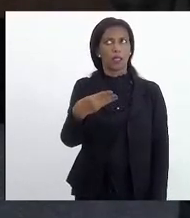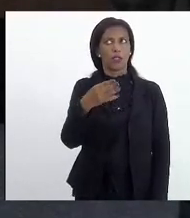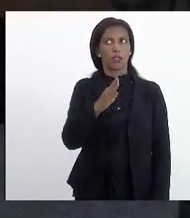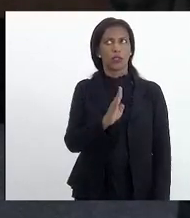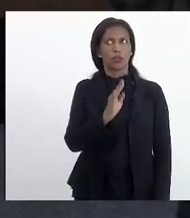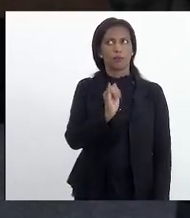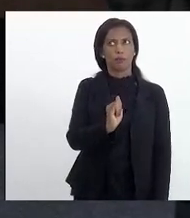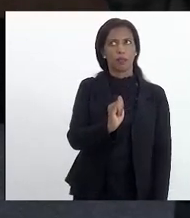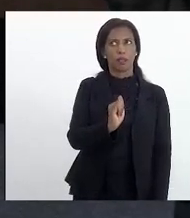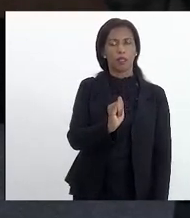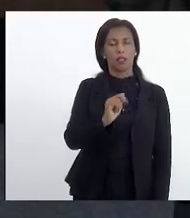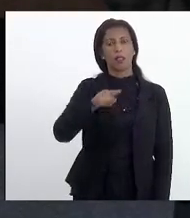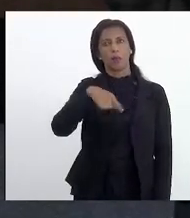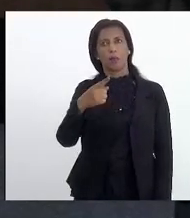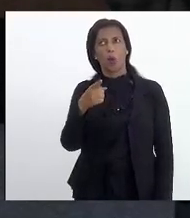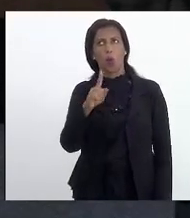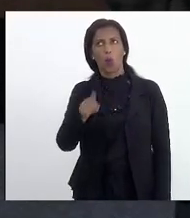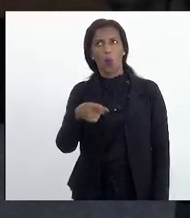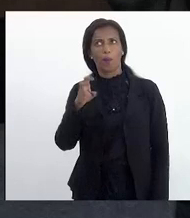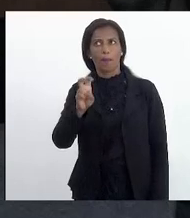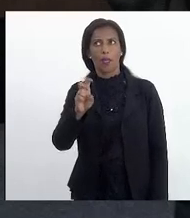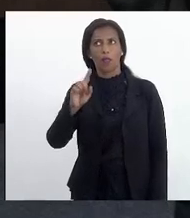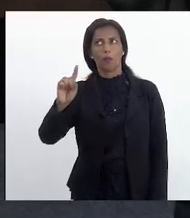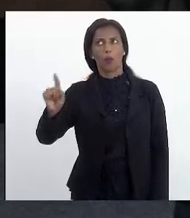1 bi e meio, 1 bi e meio.